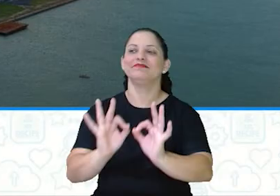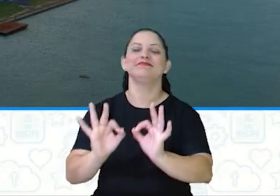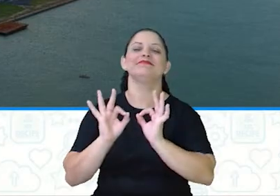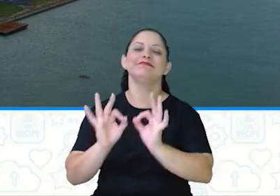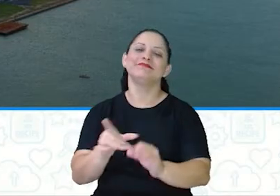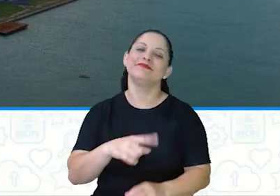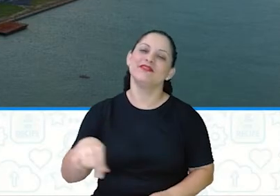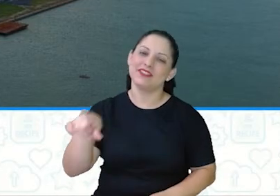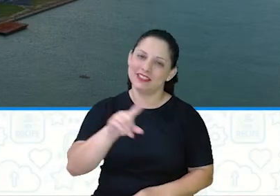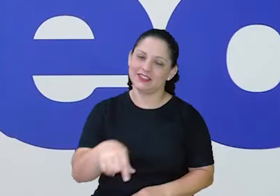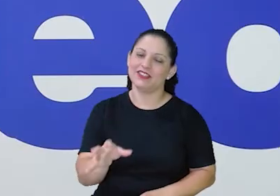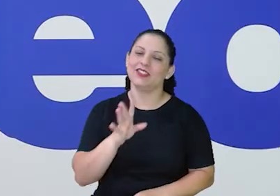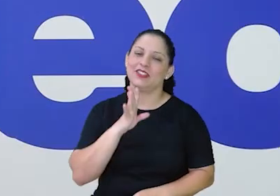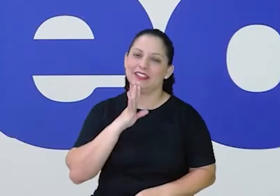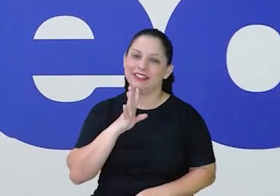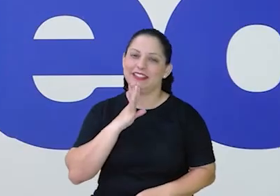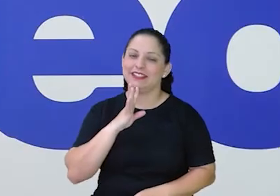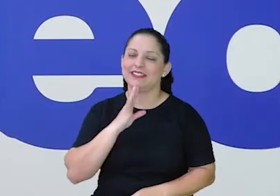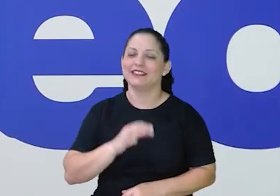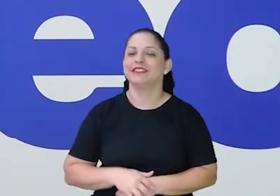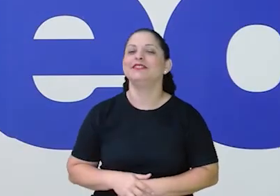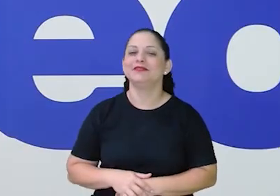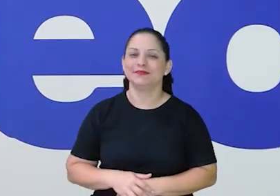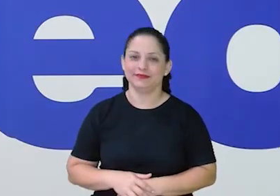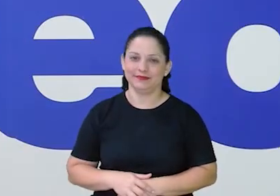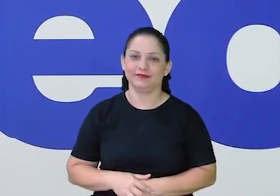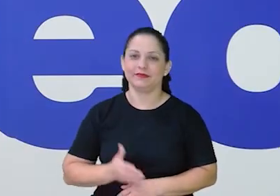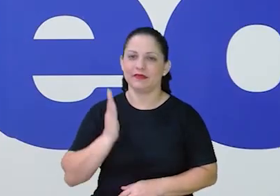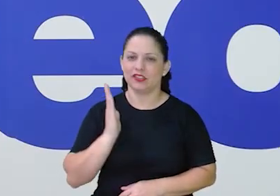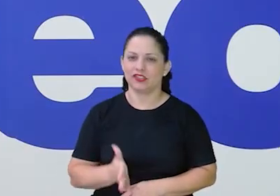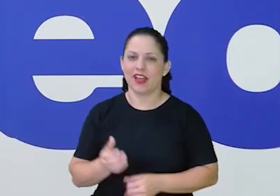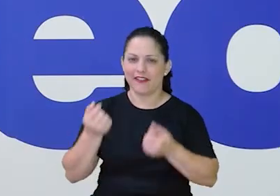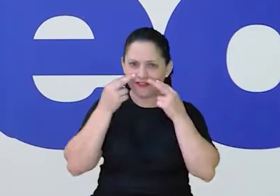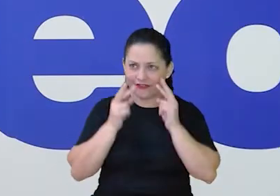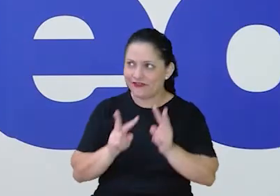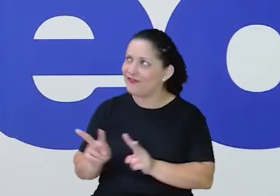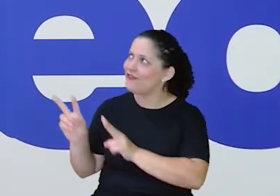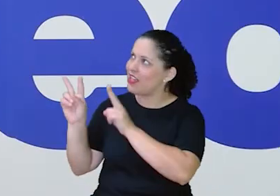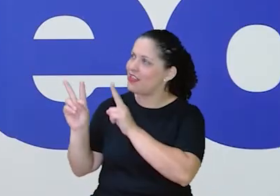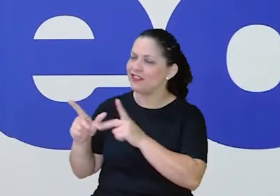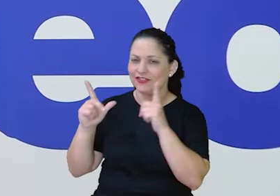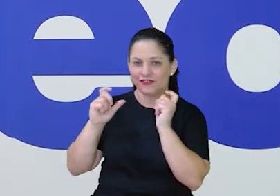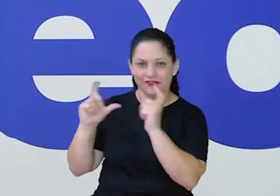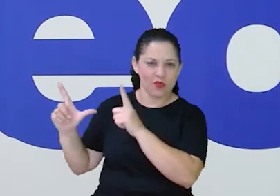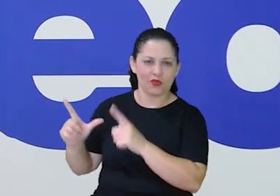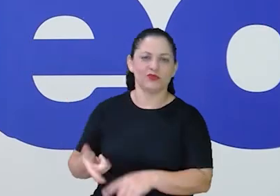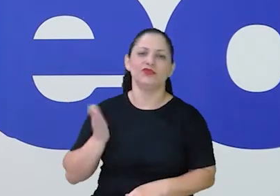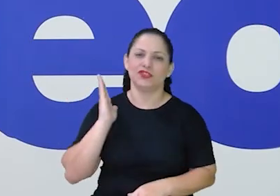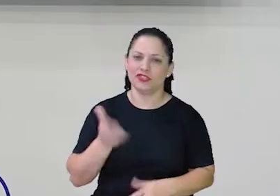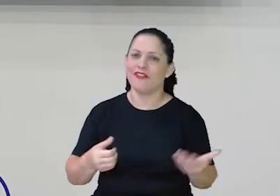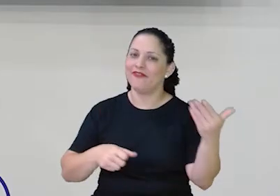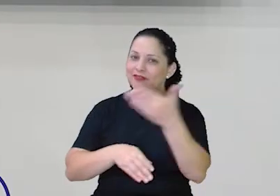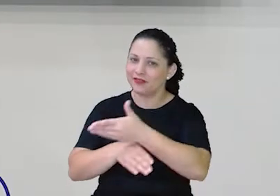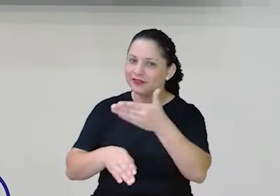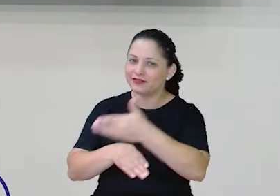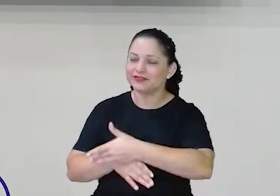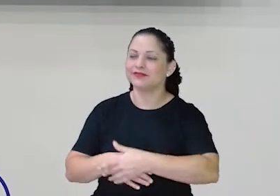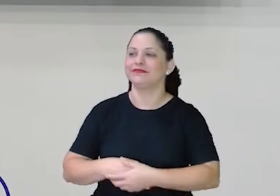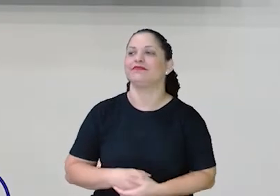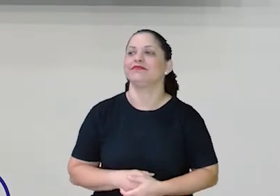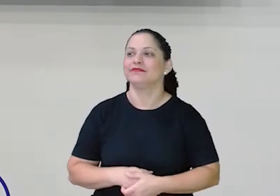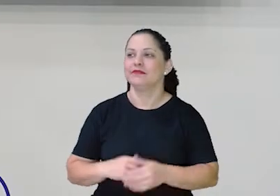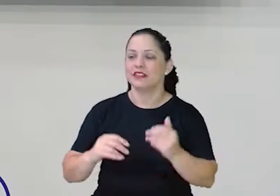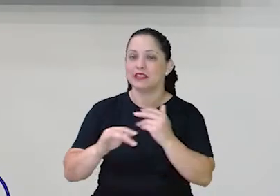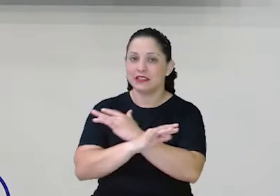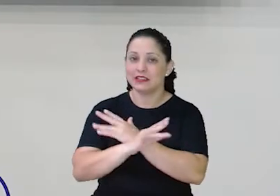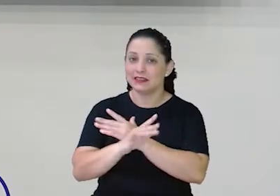essa região aqui, né? Já vimos várias vezes nessas fotos e eu tenho certeza que também muitos já passaram por aí. Então, a cidade